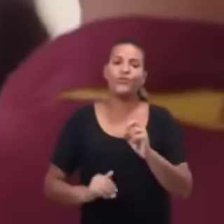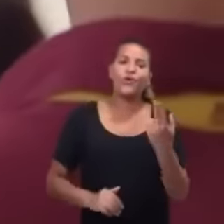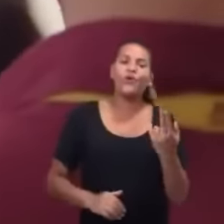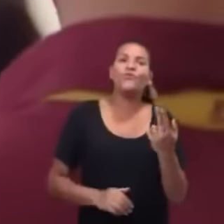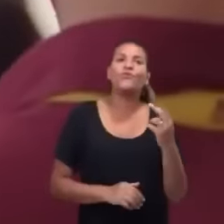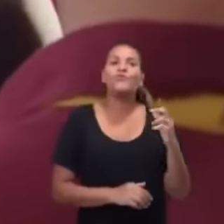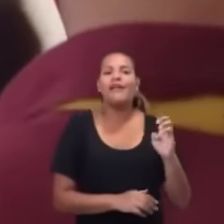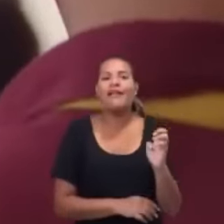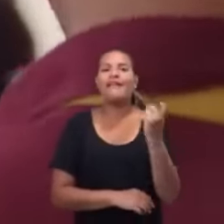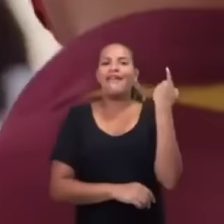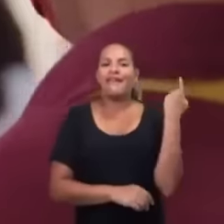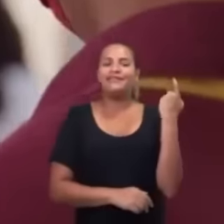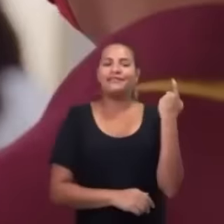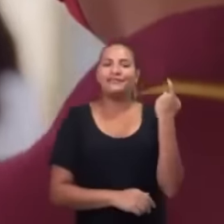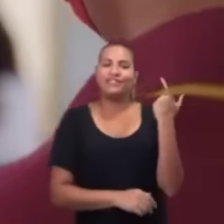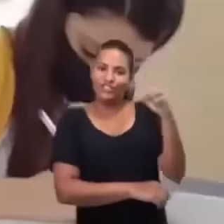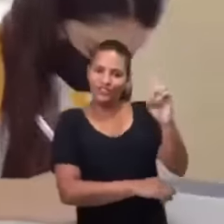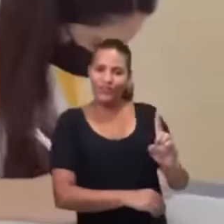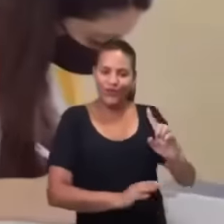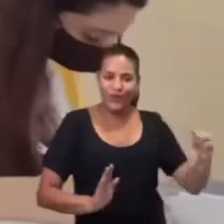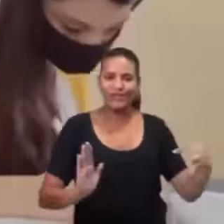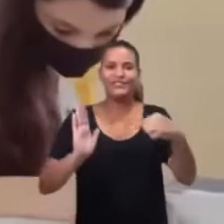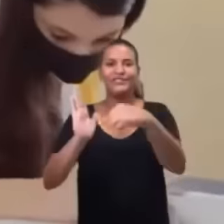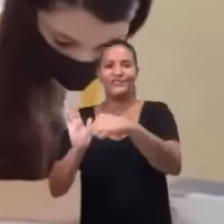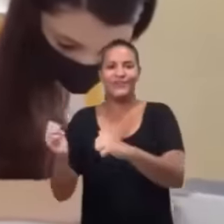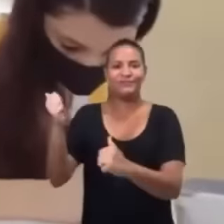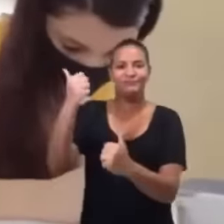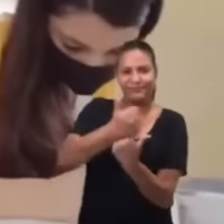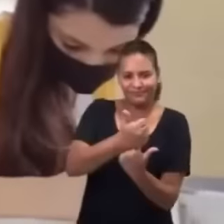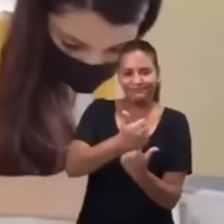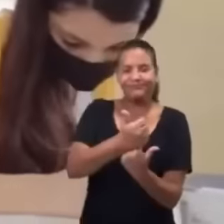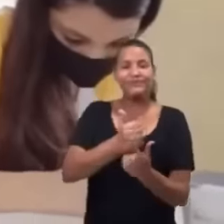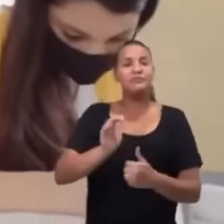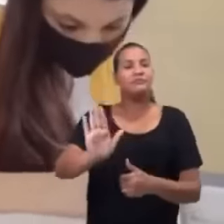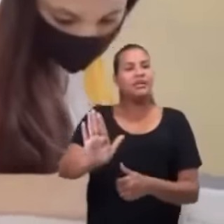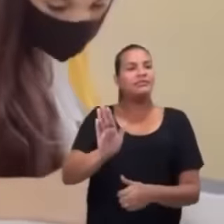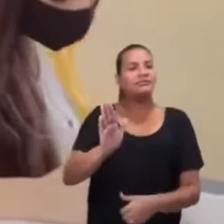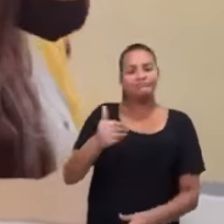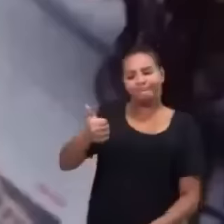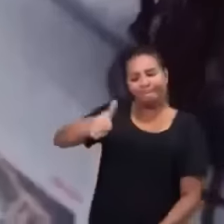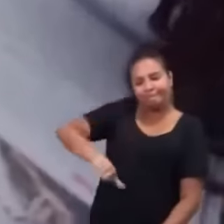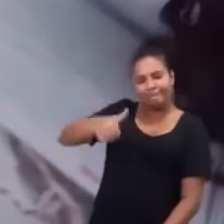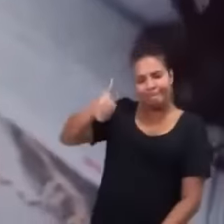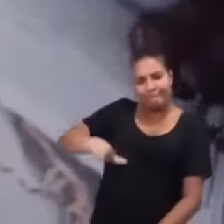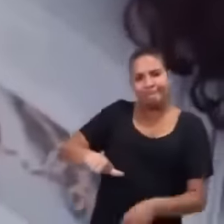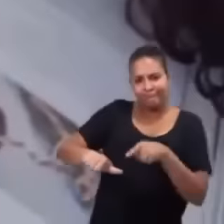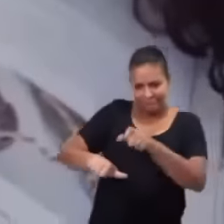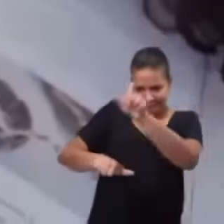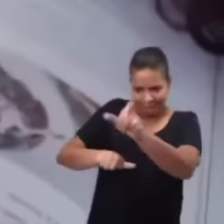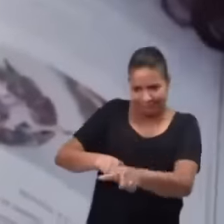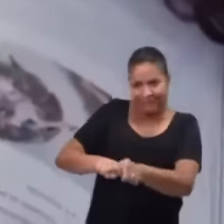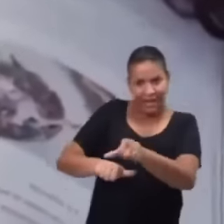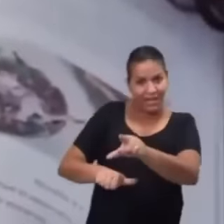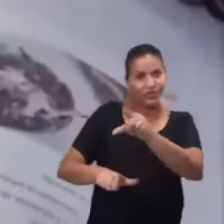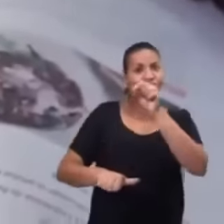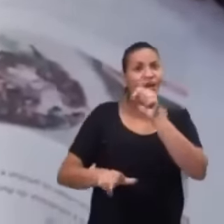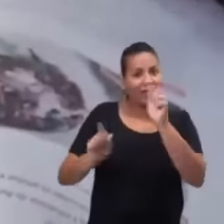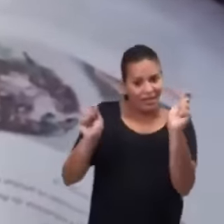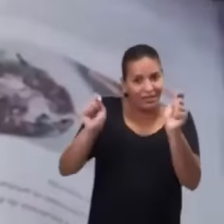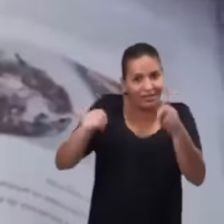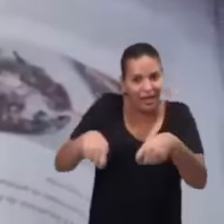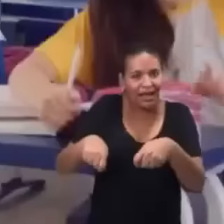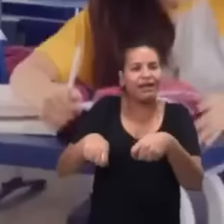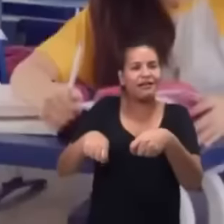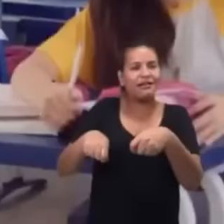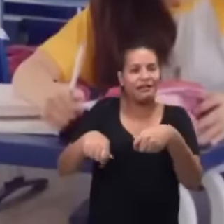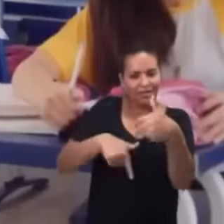exclusivamente por indicação é que ela não é capaz de avaliar se o diretor está preparado para exercer um cargo muito complexo e importante